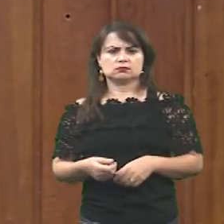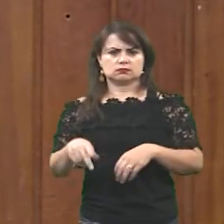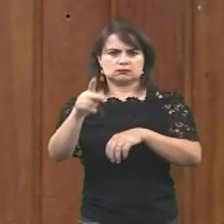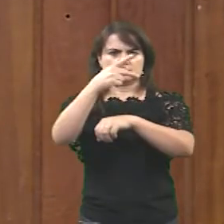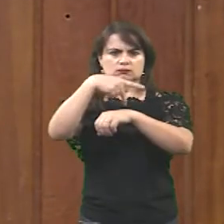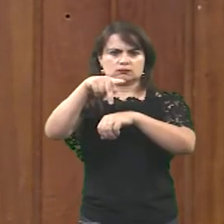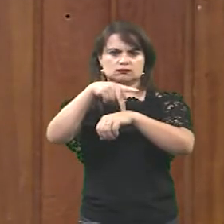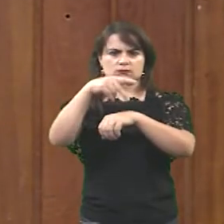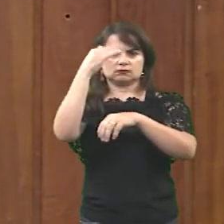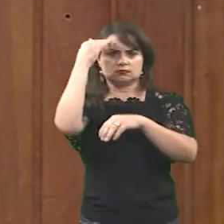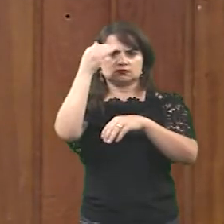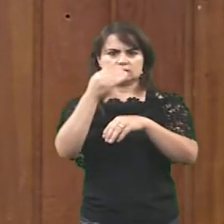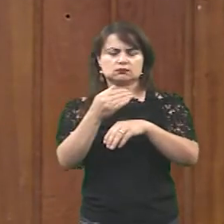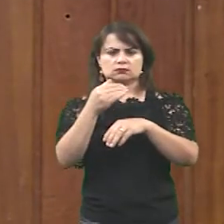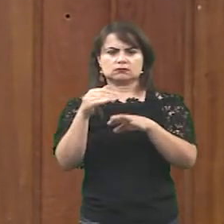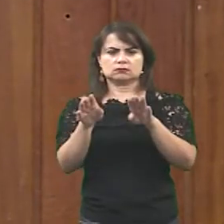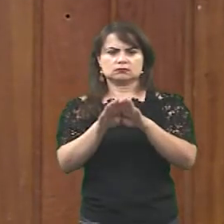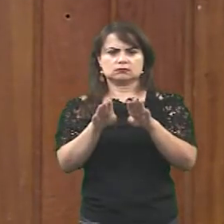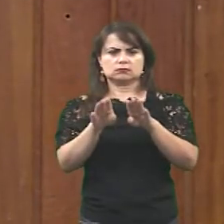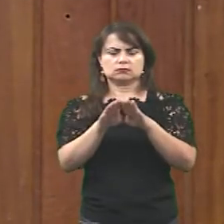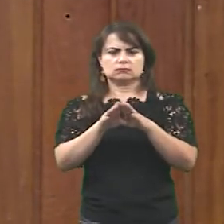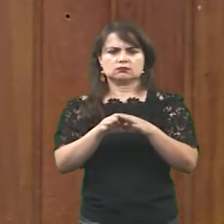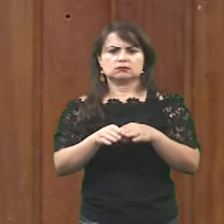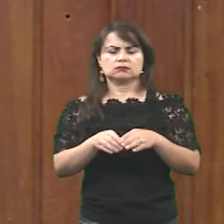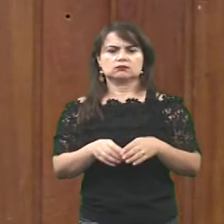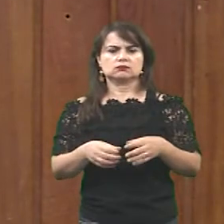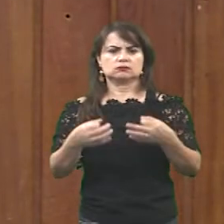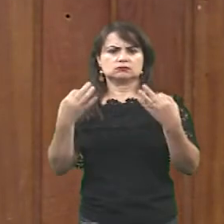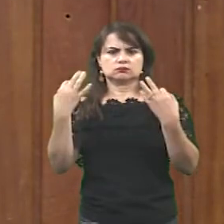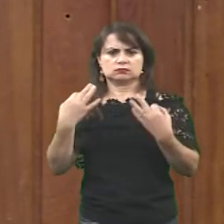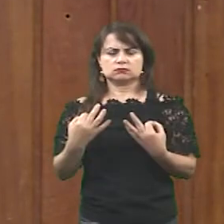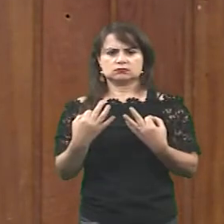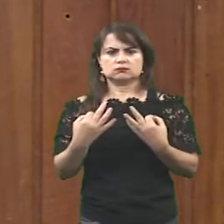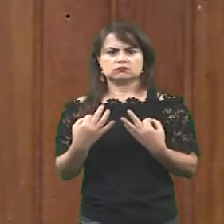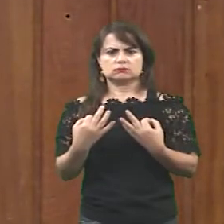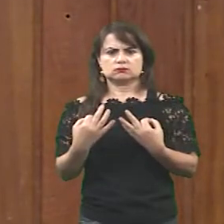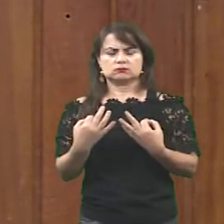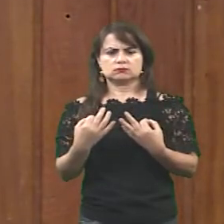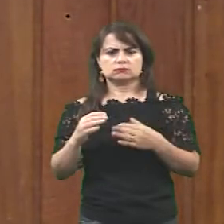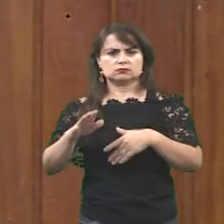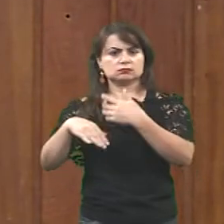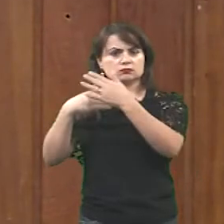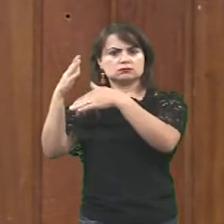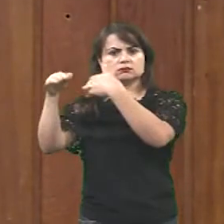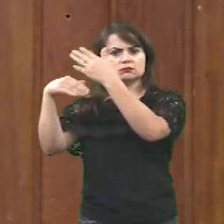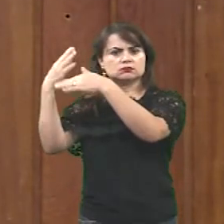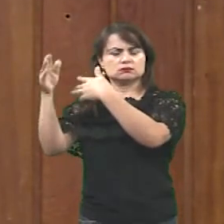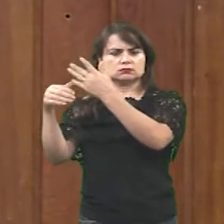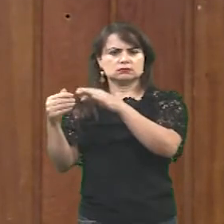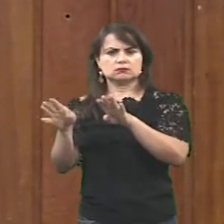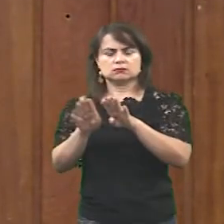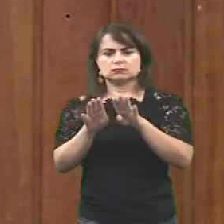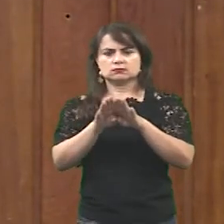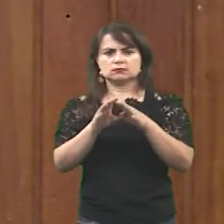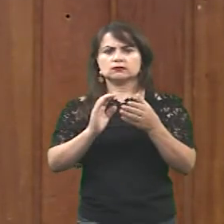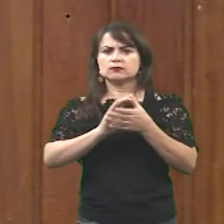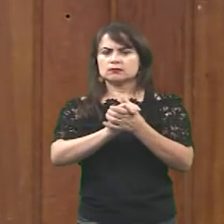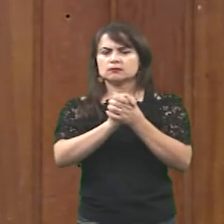patriotismo, hierarquia, ordem e progresso. Parabéns aos atiradores dessa